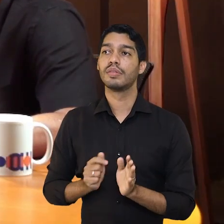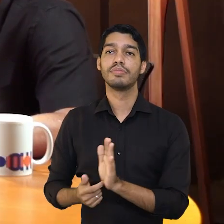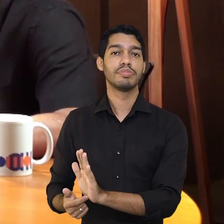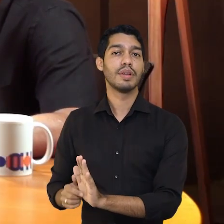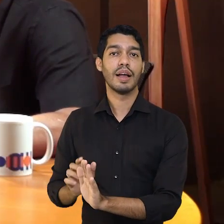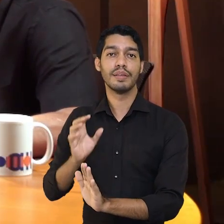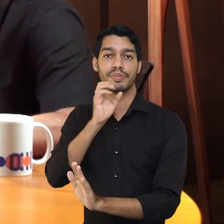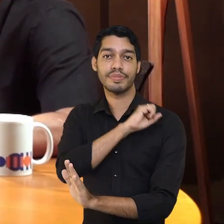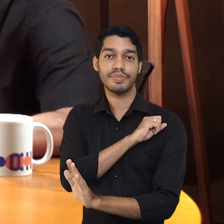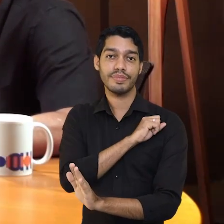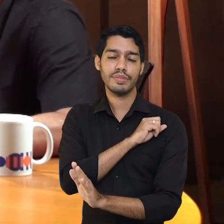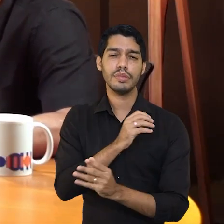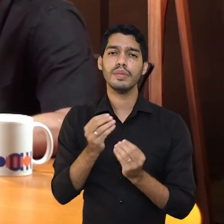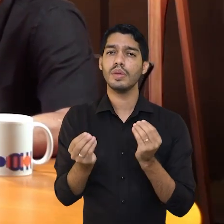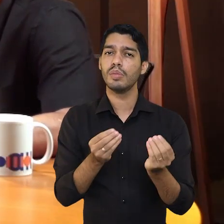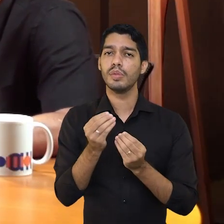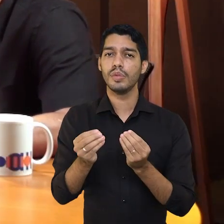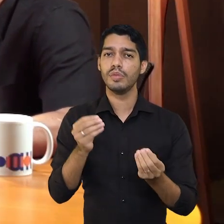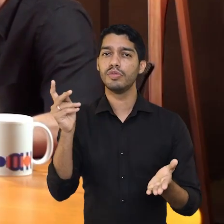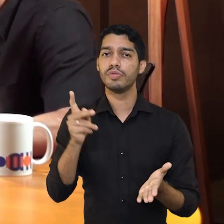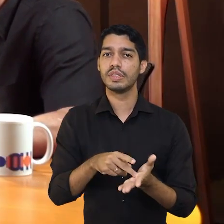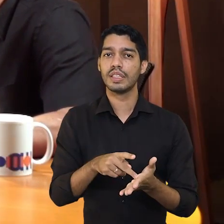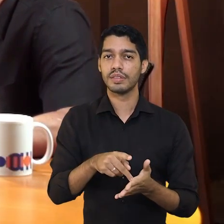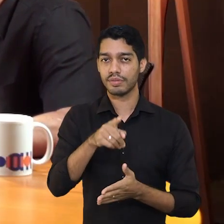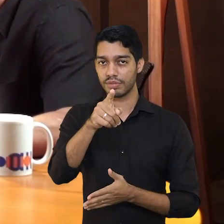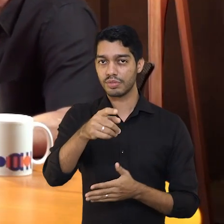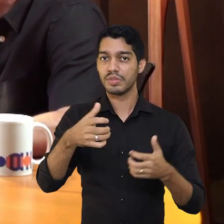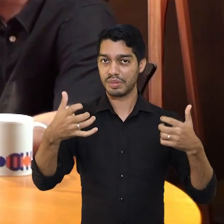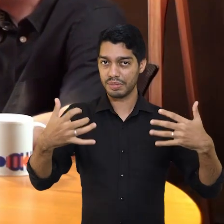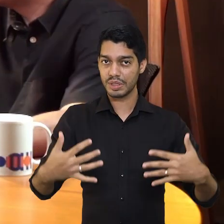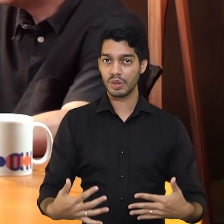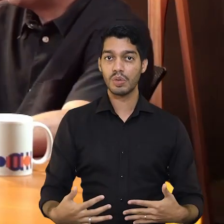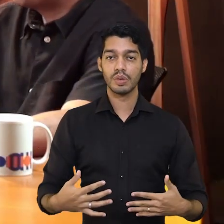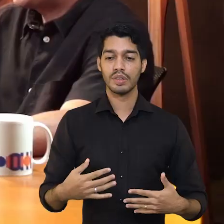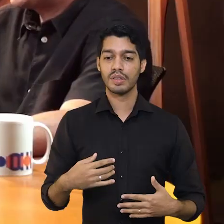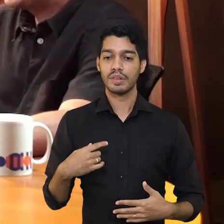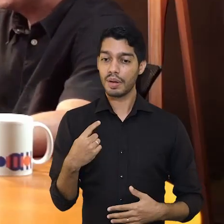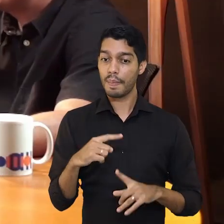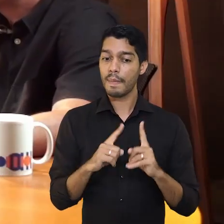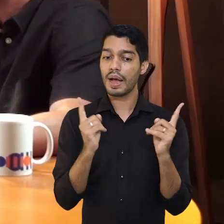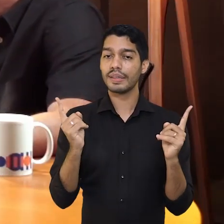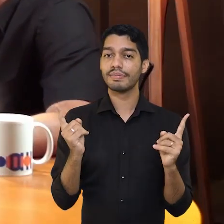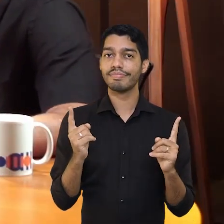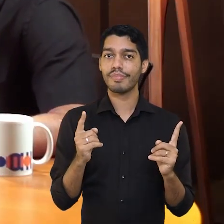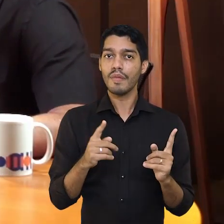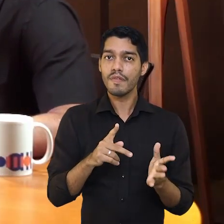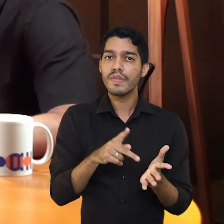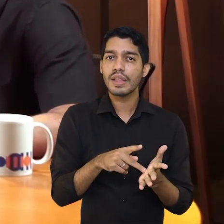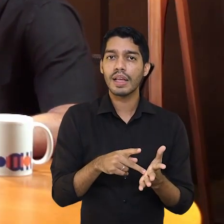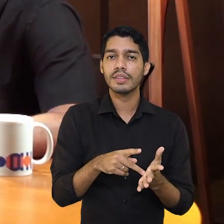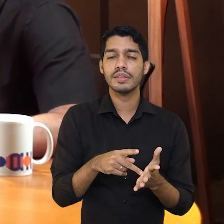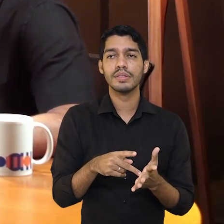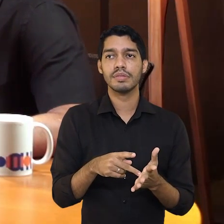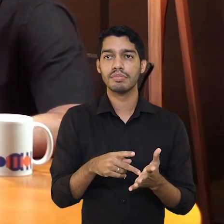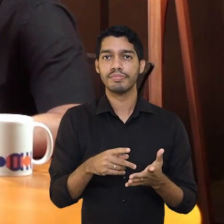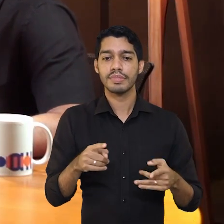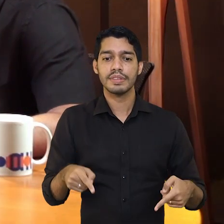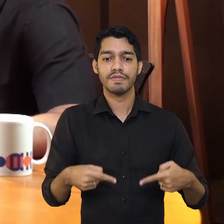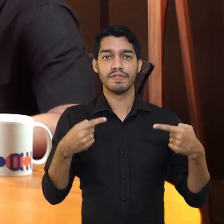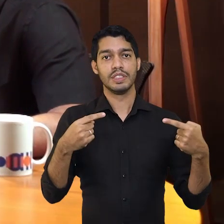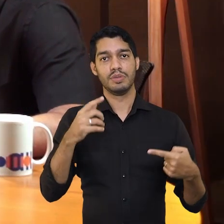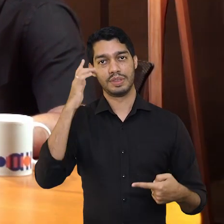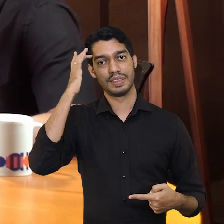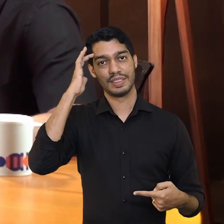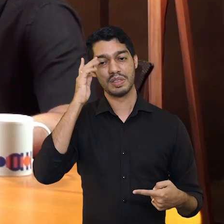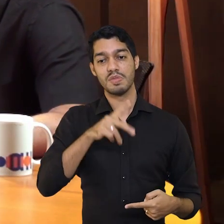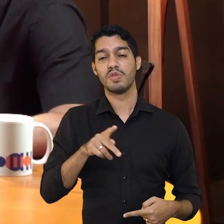pensamento. Como que é isso na prática? Você acabou dando um exemplo agora, mas eu imagino que seja um desafio assim,